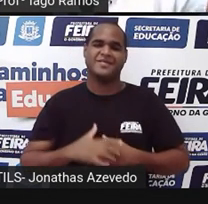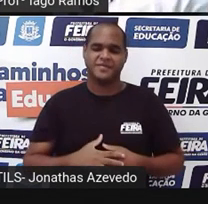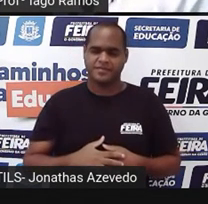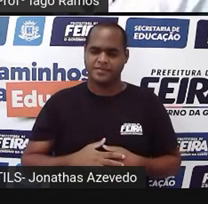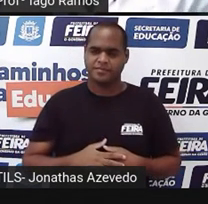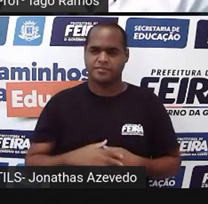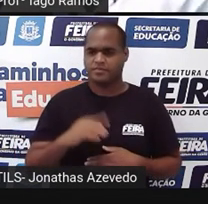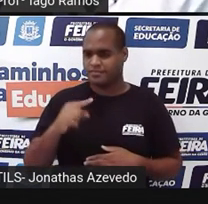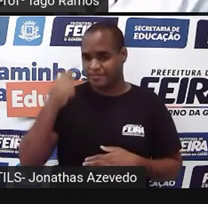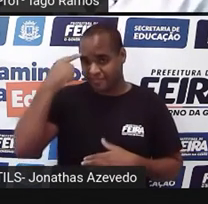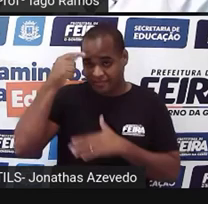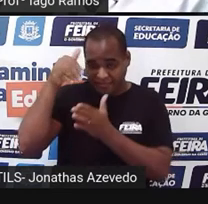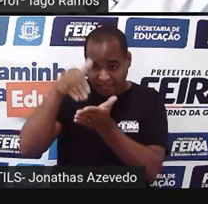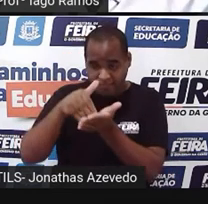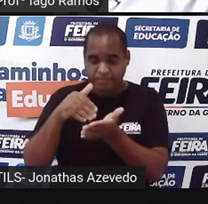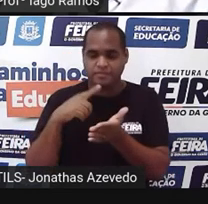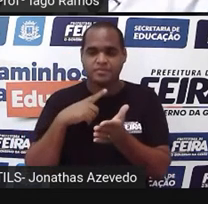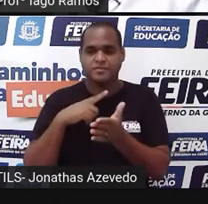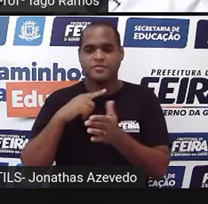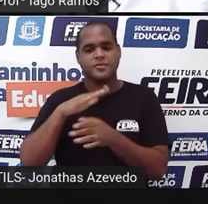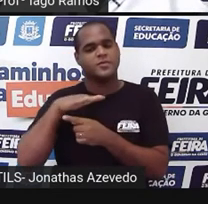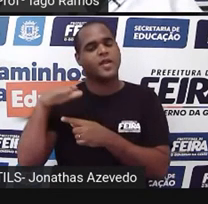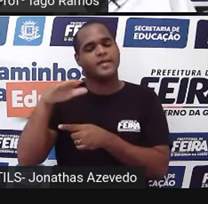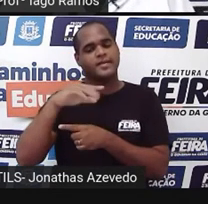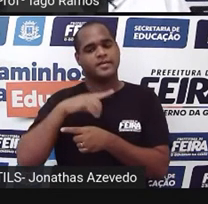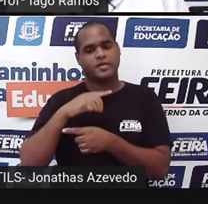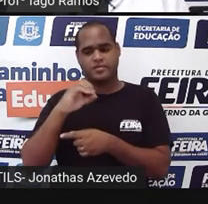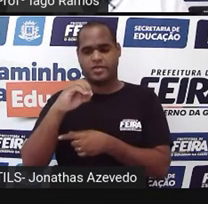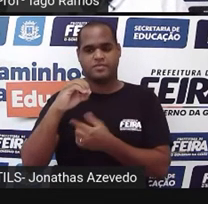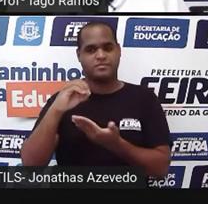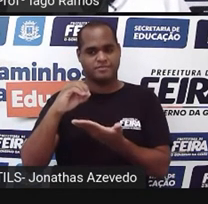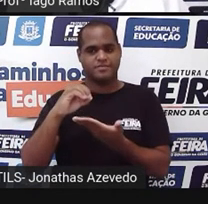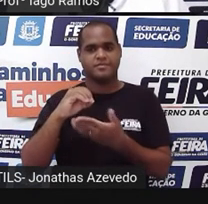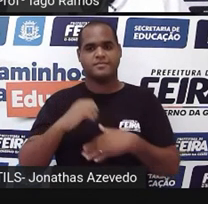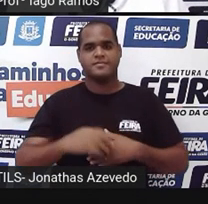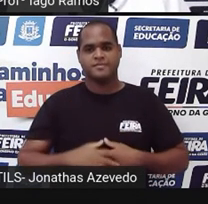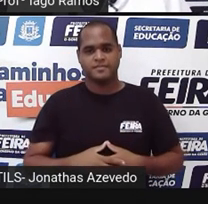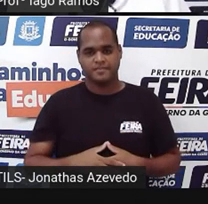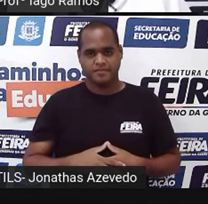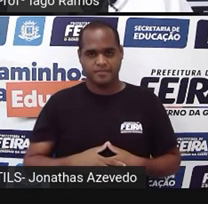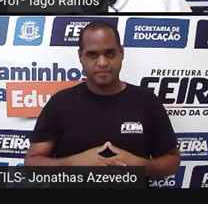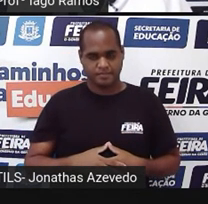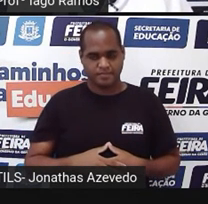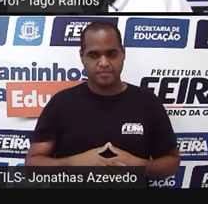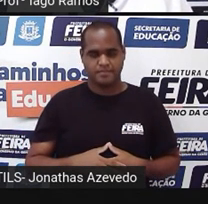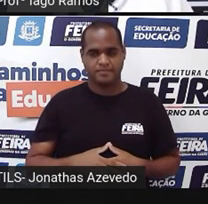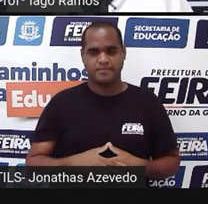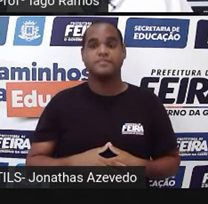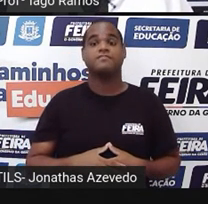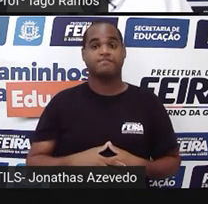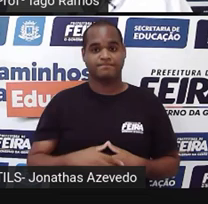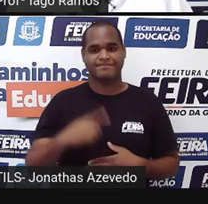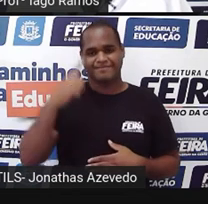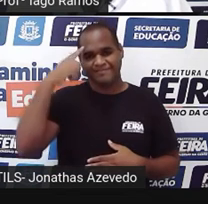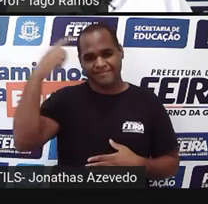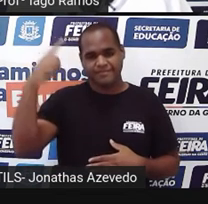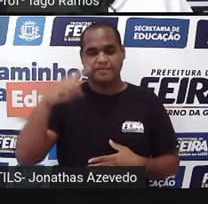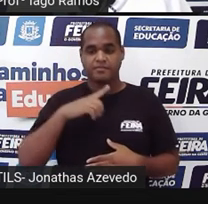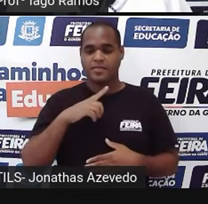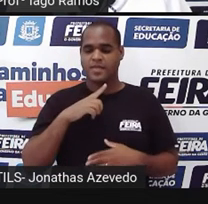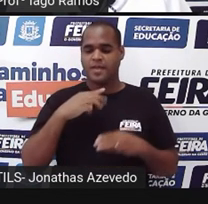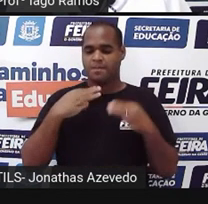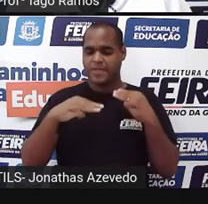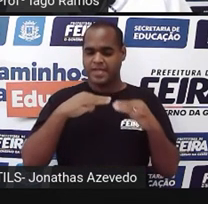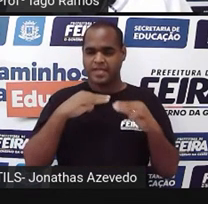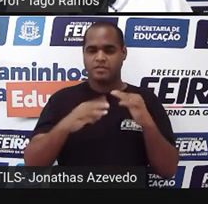na frente dela é a parte inteira parte inteira 0 é por isso que eu sei com ele é um método